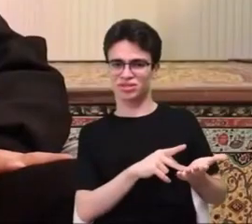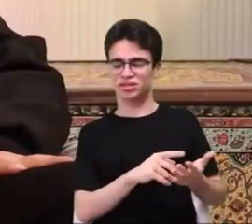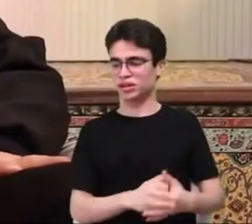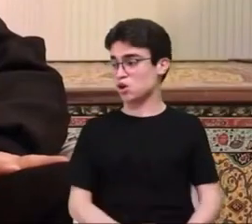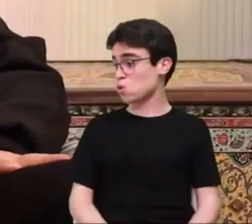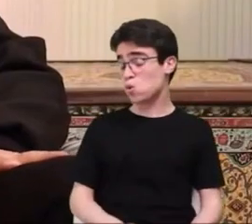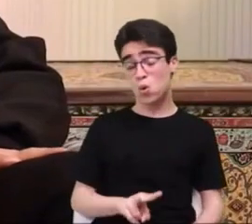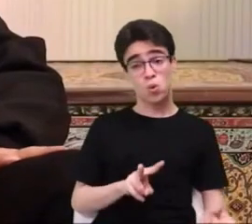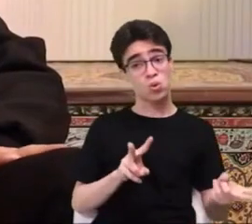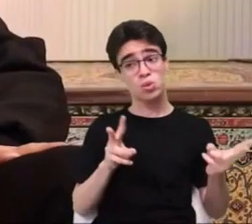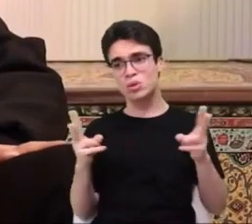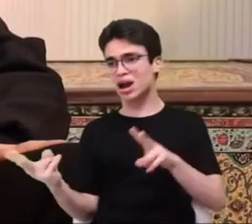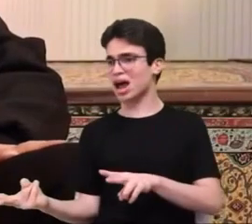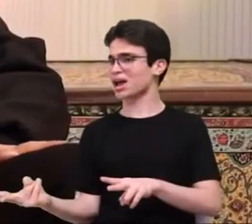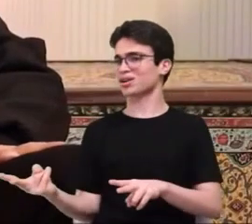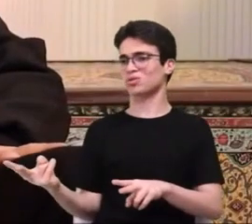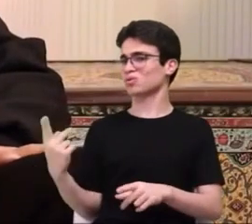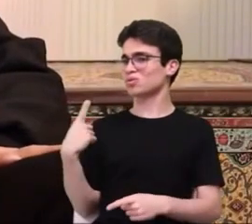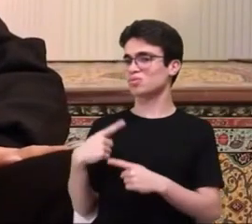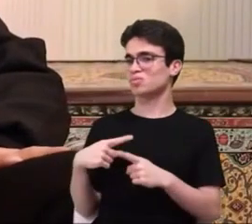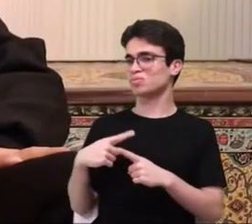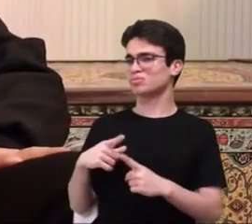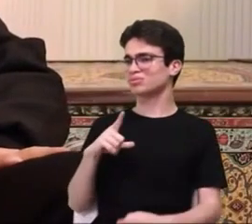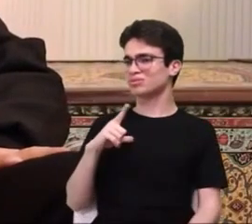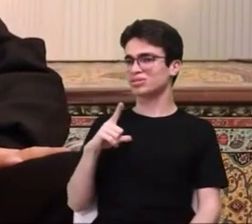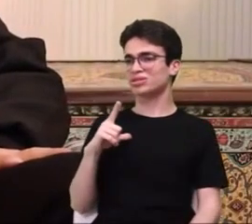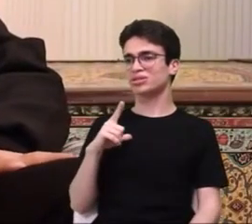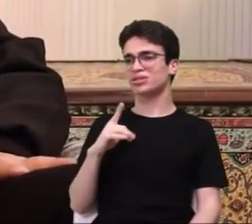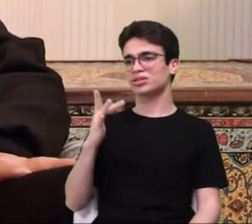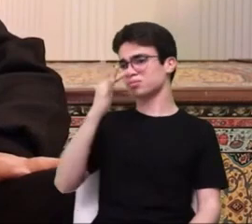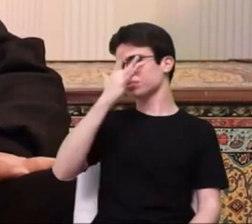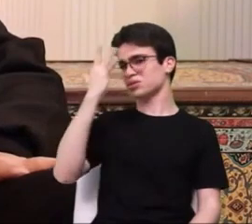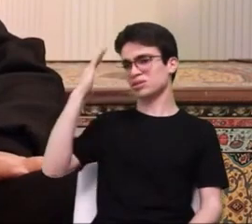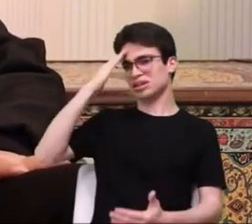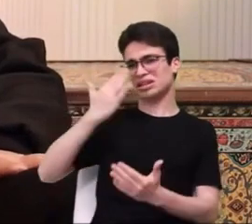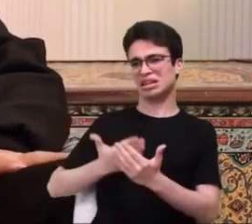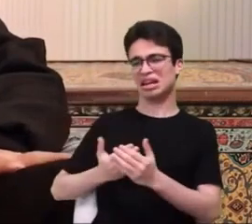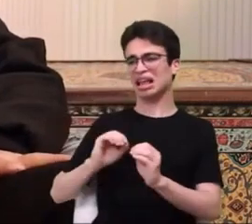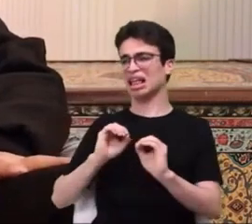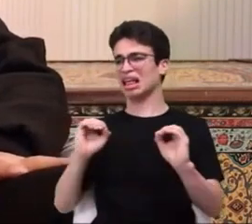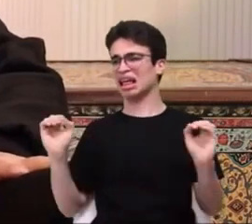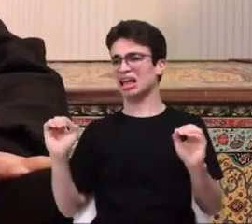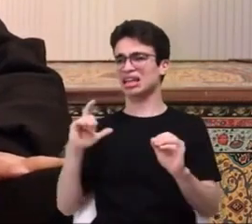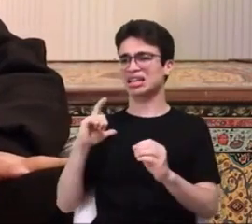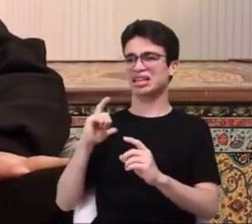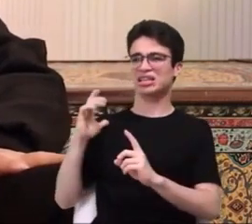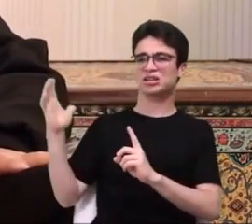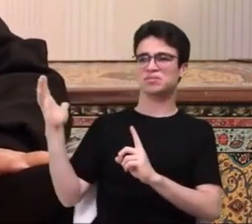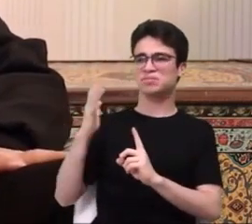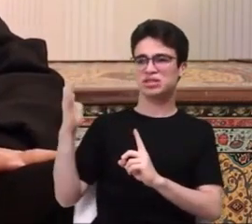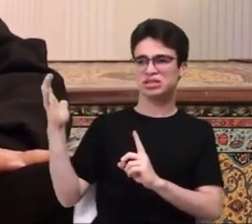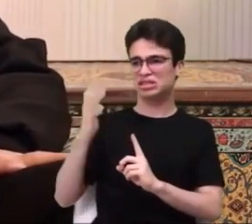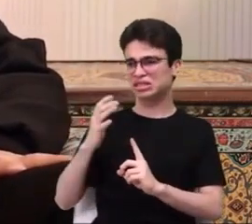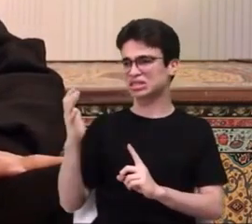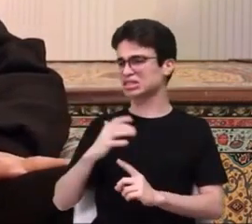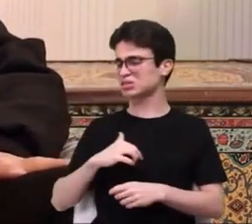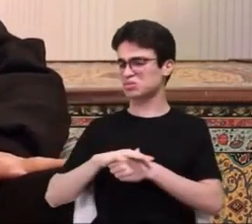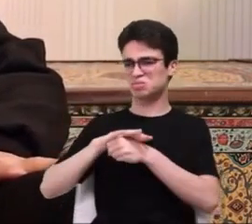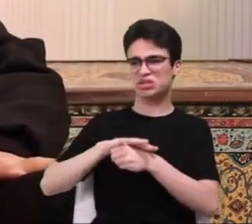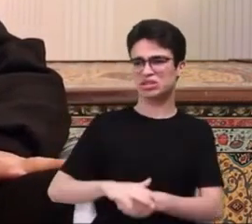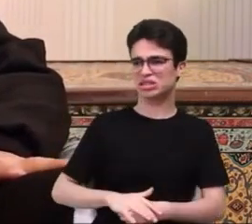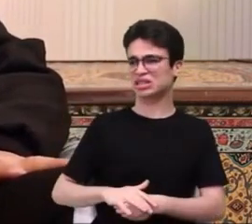Pelo contrário, né? Ali houve muito descrédito, perseguição, me senti humilhado